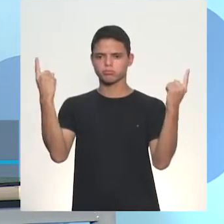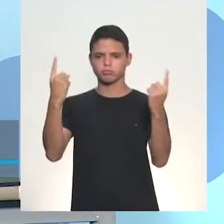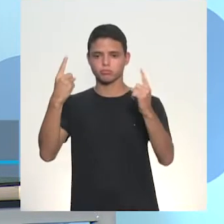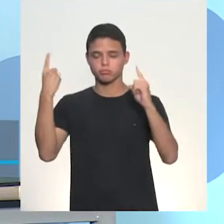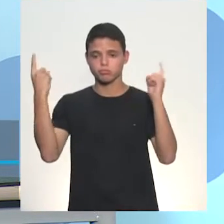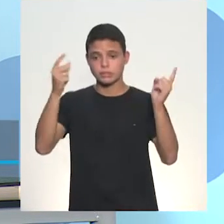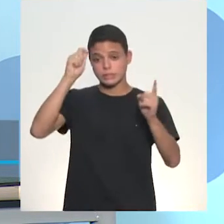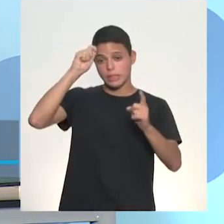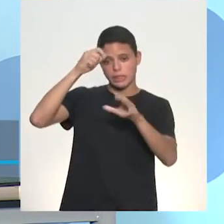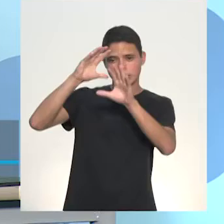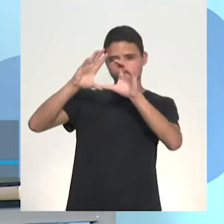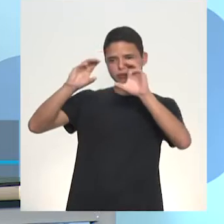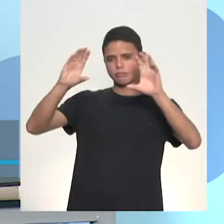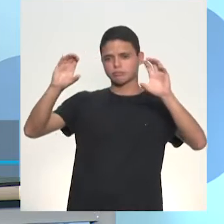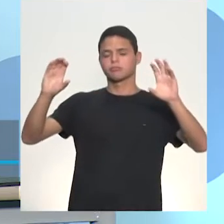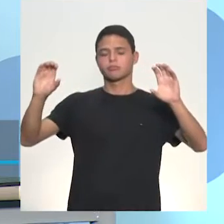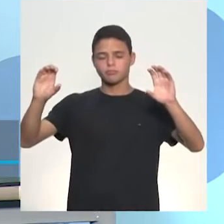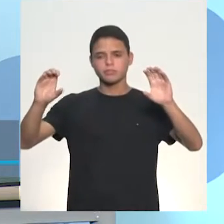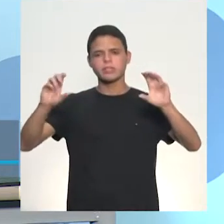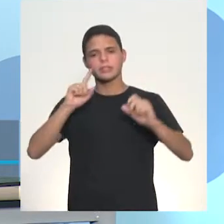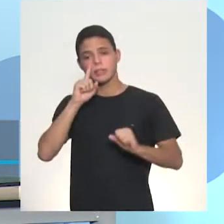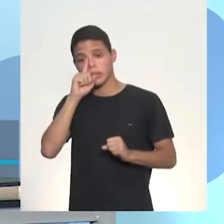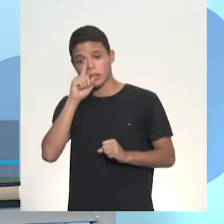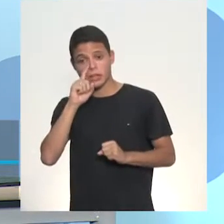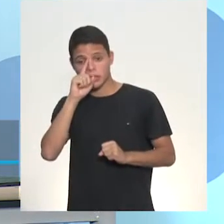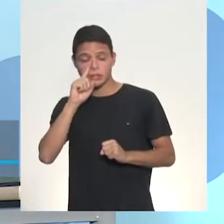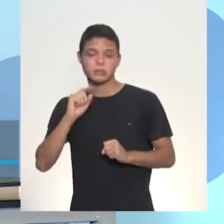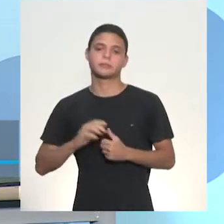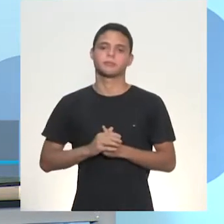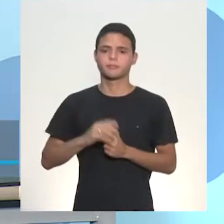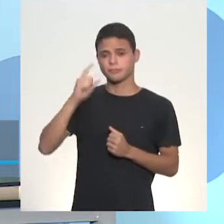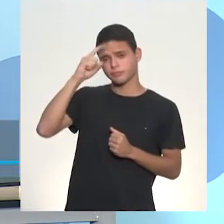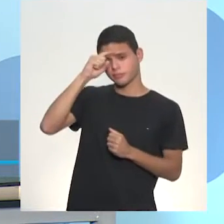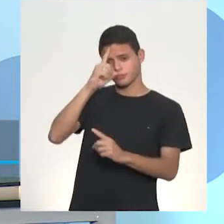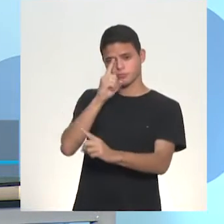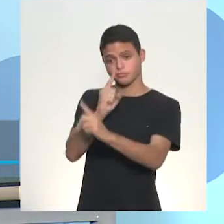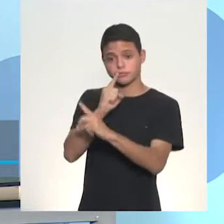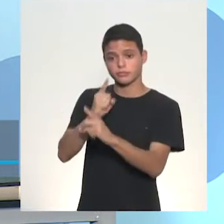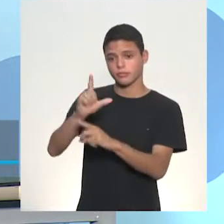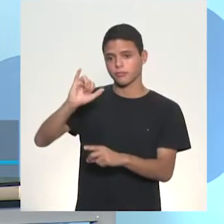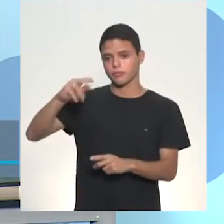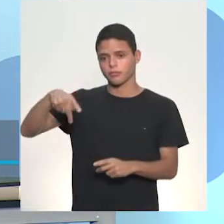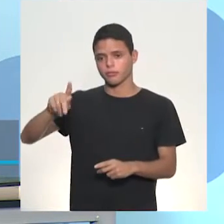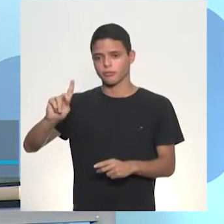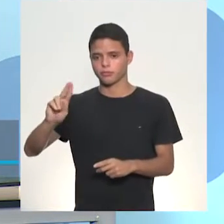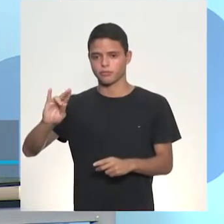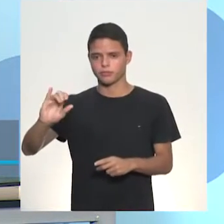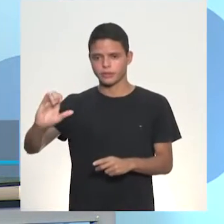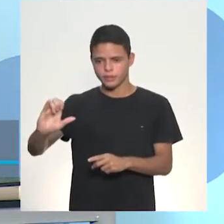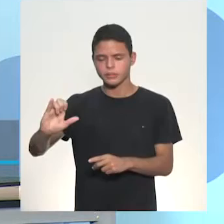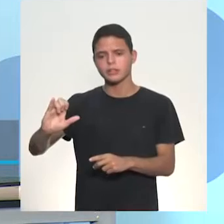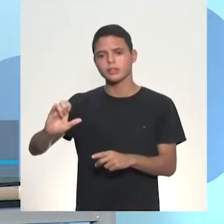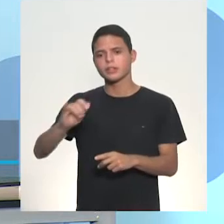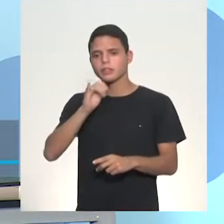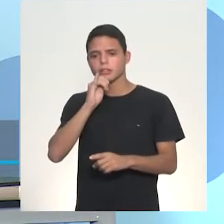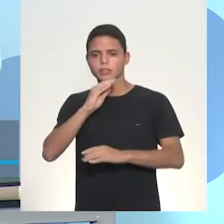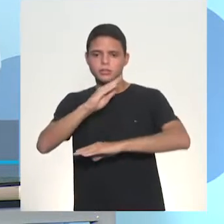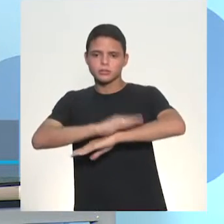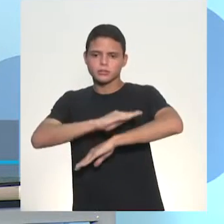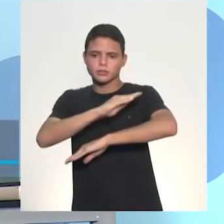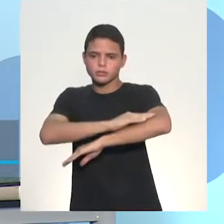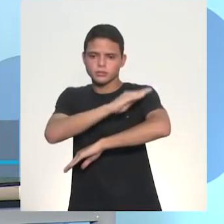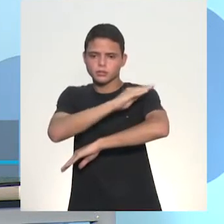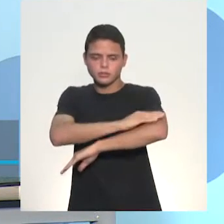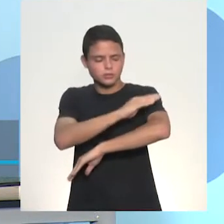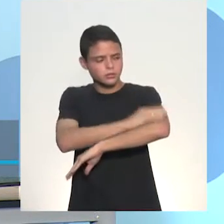encontrar certas espécies de líquens. Então, a gente tem vários bioindicadores. O sapo é um deles, que no ambiente ali, se você encontra